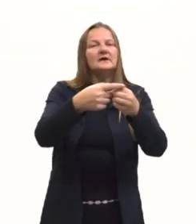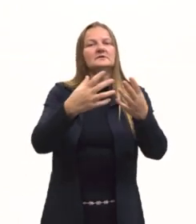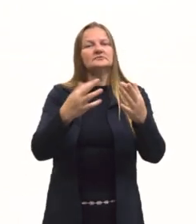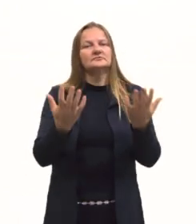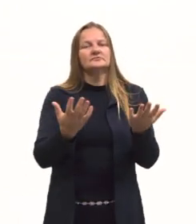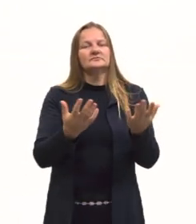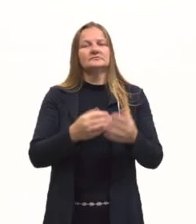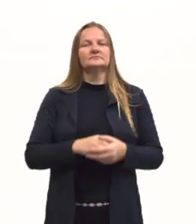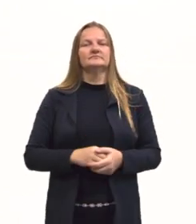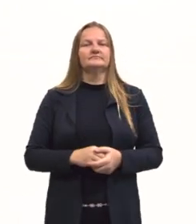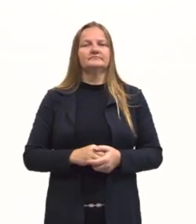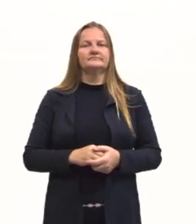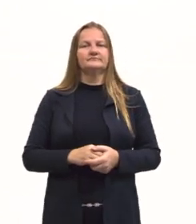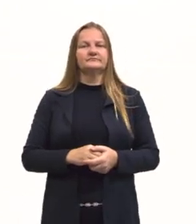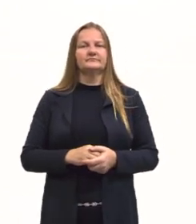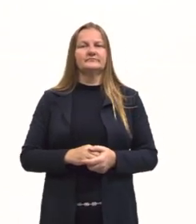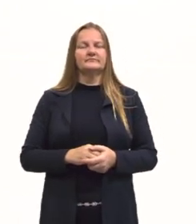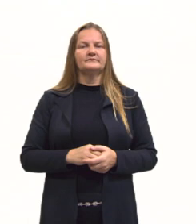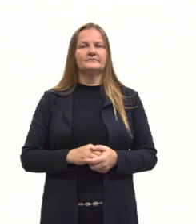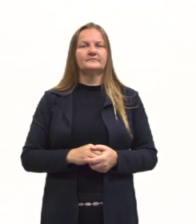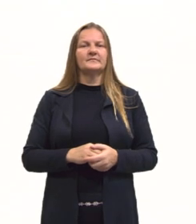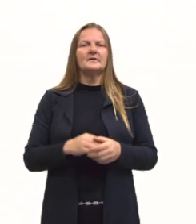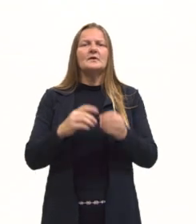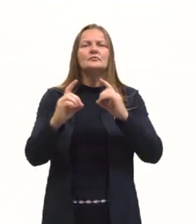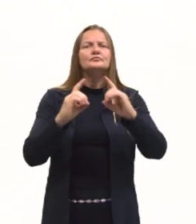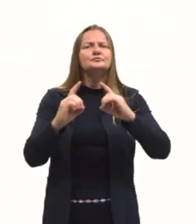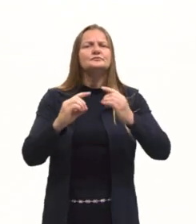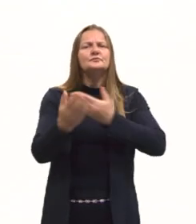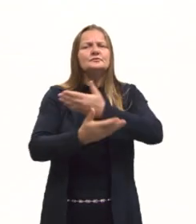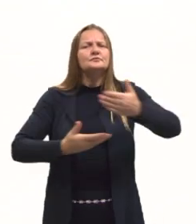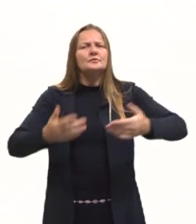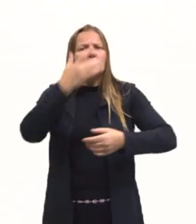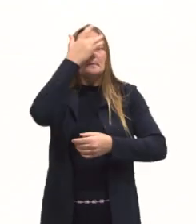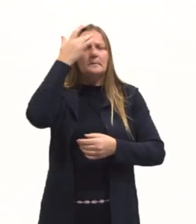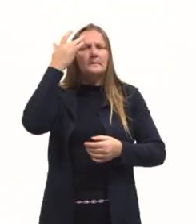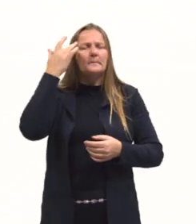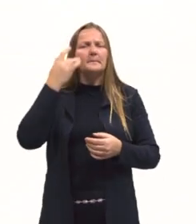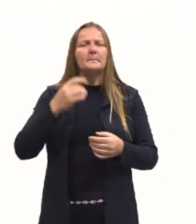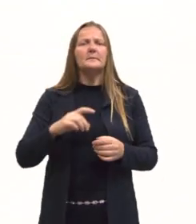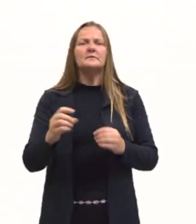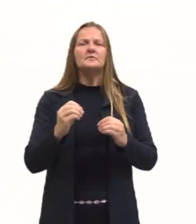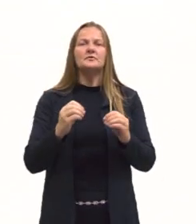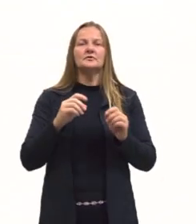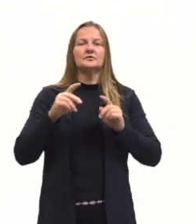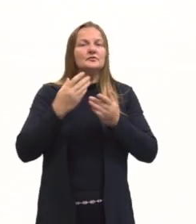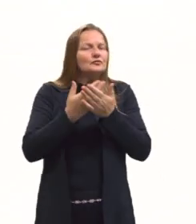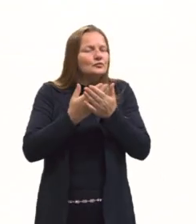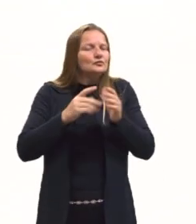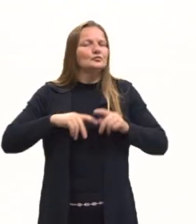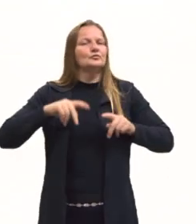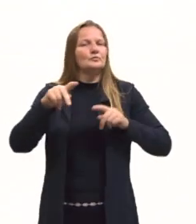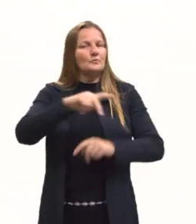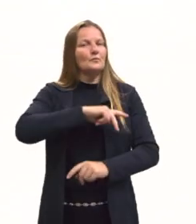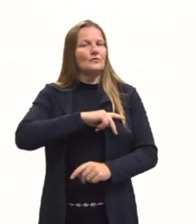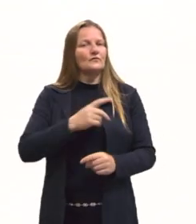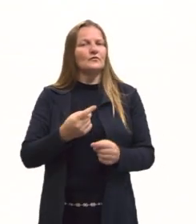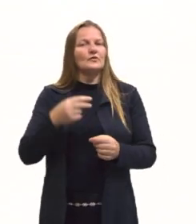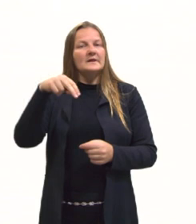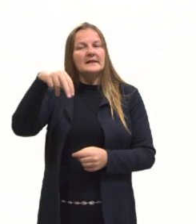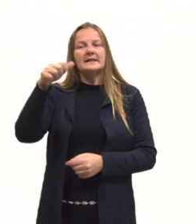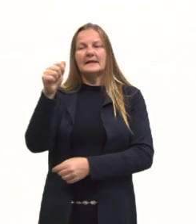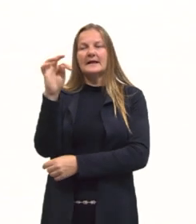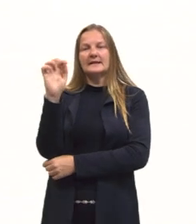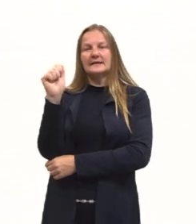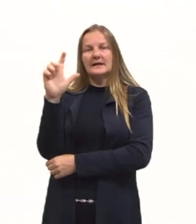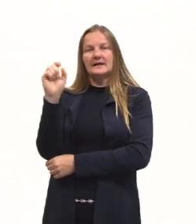conseguindo entrar nessa nessa nessa dinâmica das pessoas né na dinâmica da demografia tá então o número de natalidade